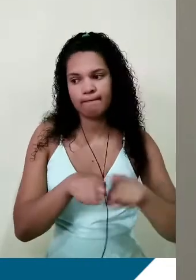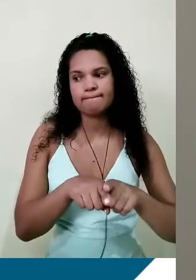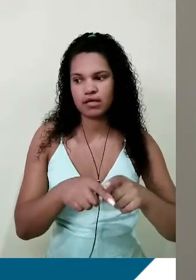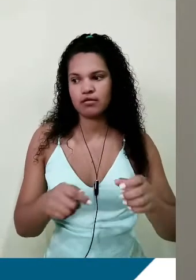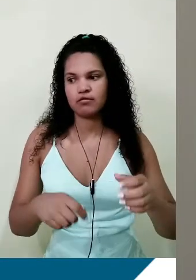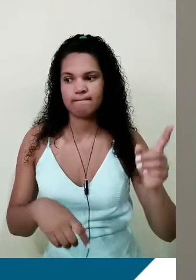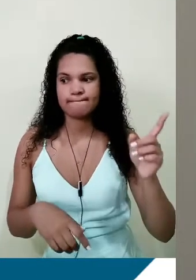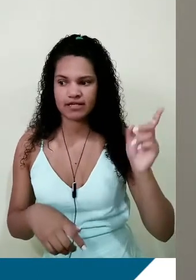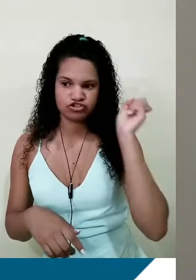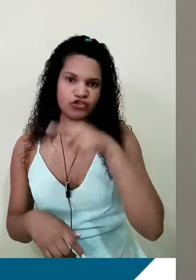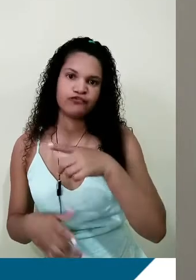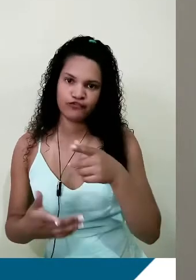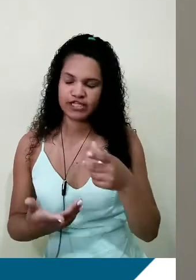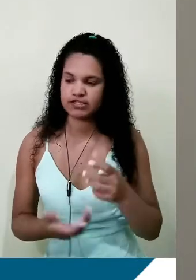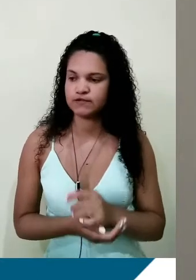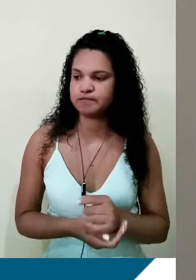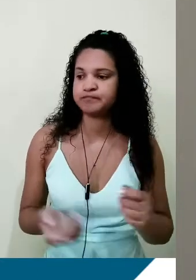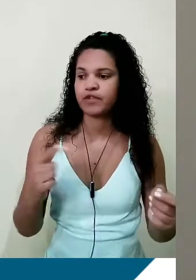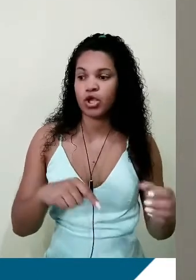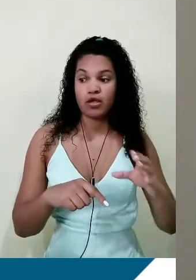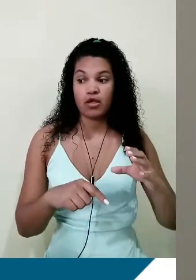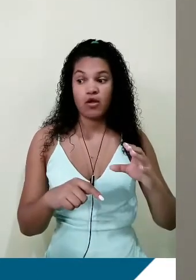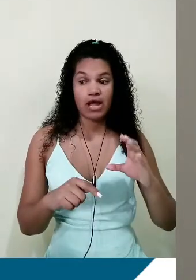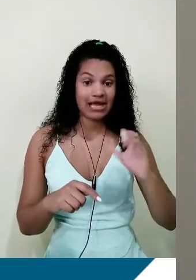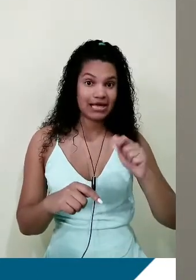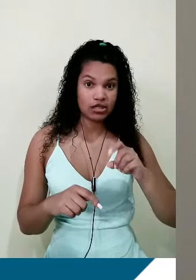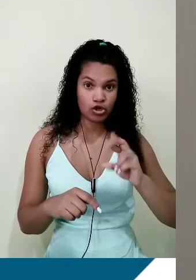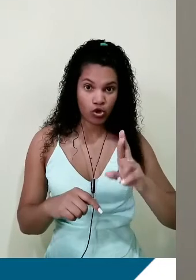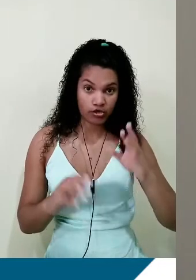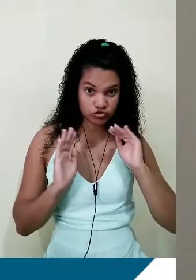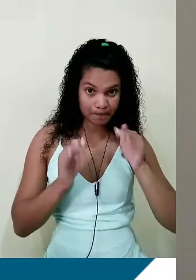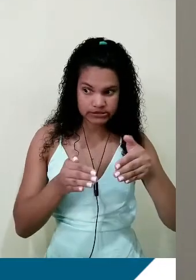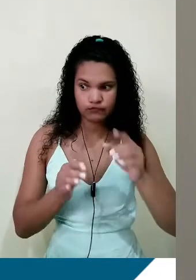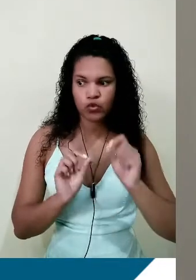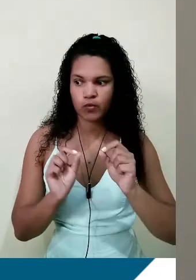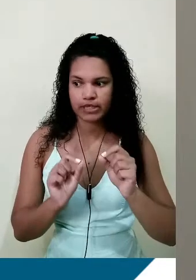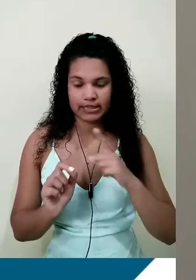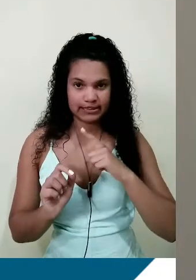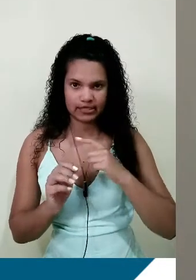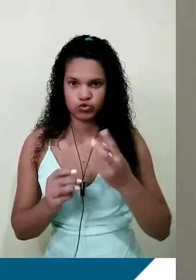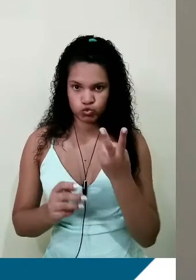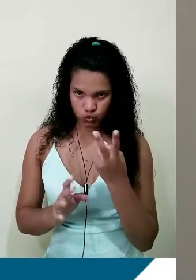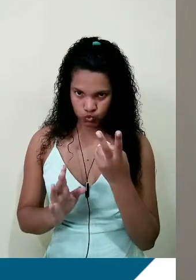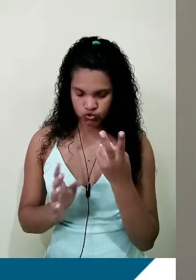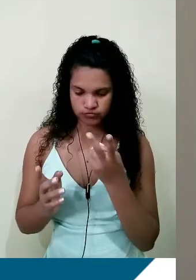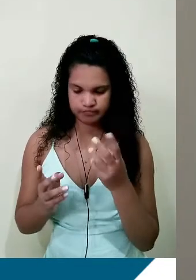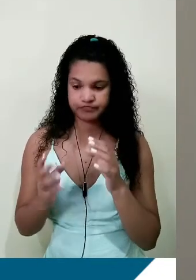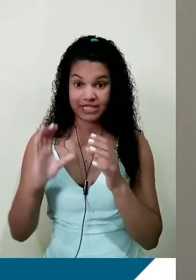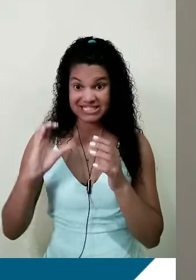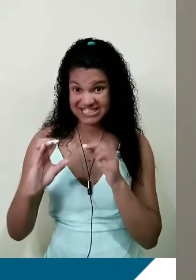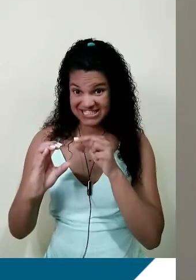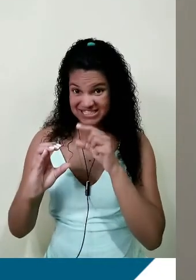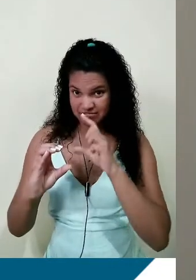se subdivide em calor específico sensível, denotado com a letra C minúsculo, e